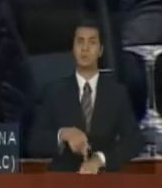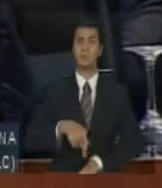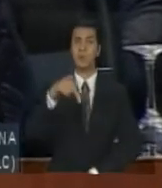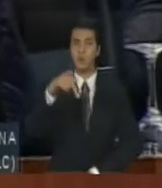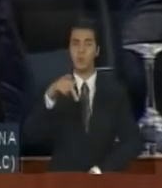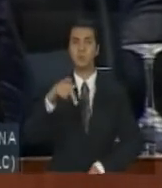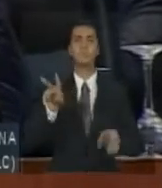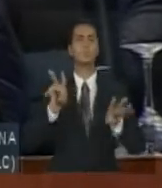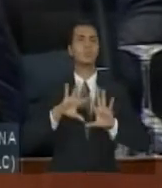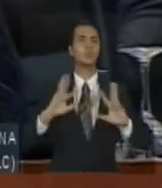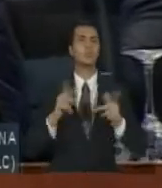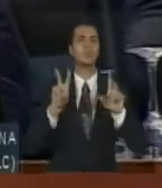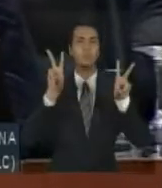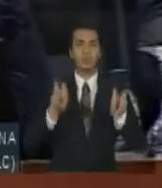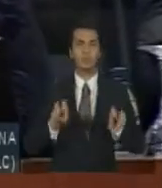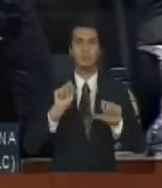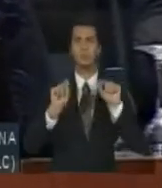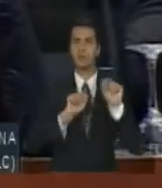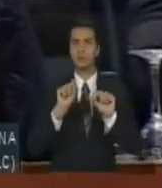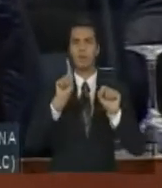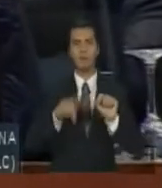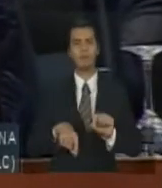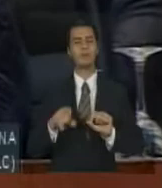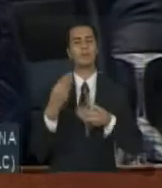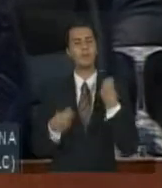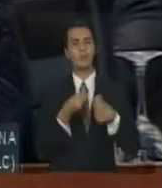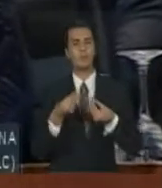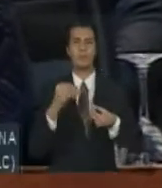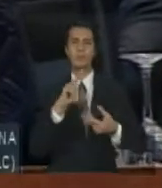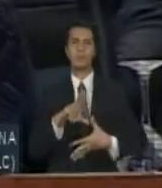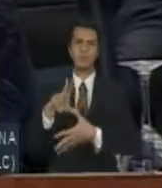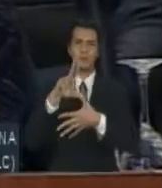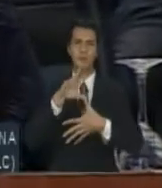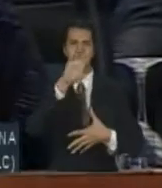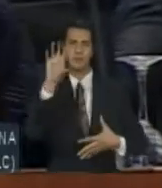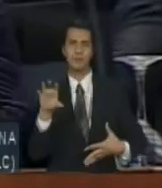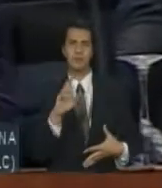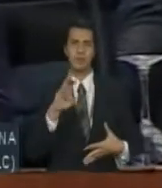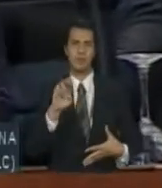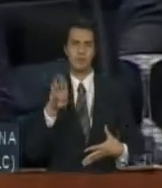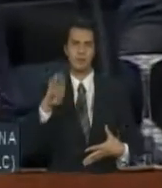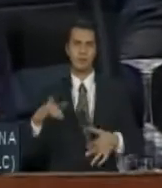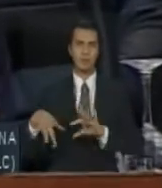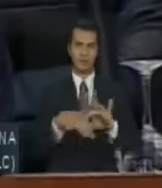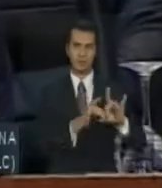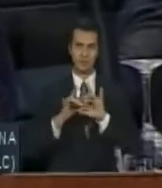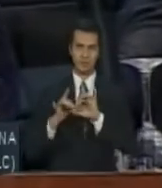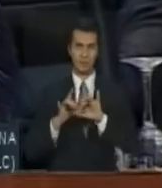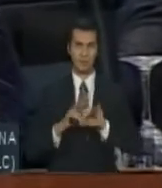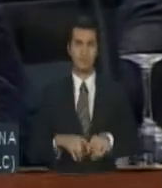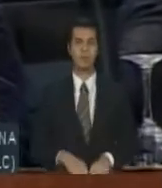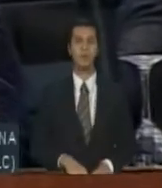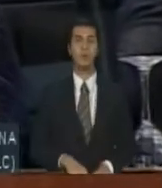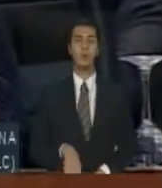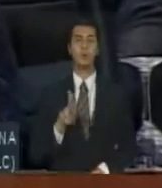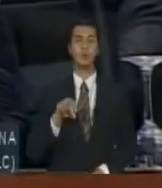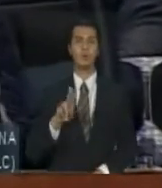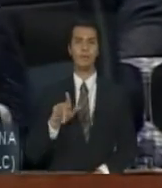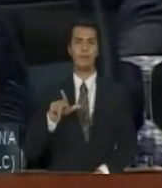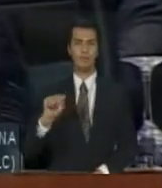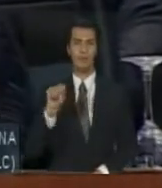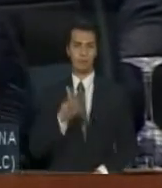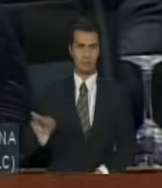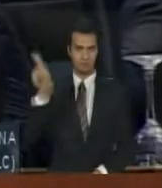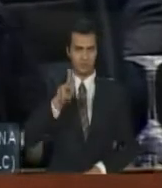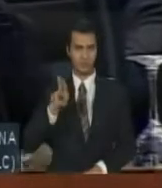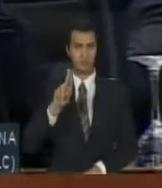da integração da América Latina e do Caribe. No seu primeiro ano, a UNILA recebeu